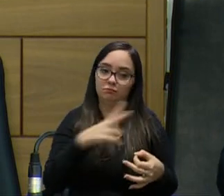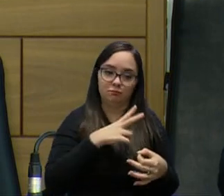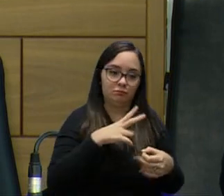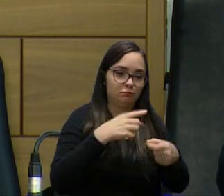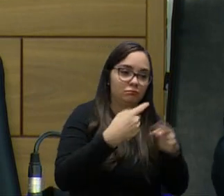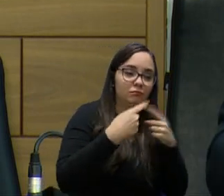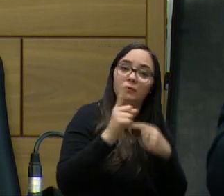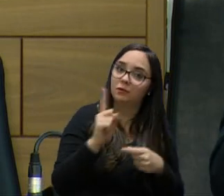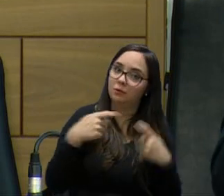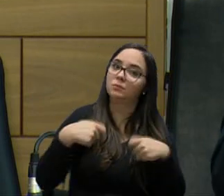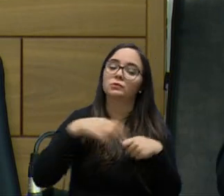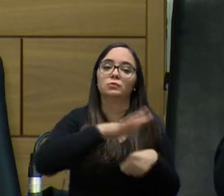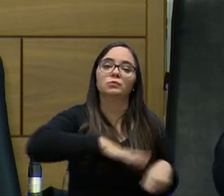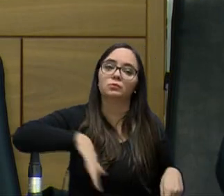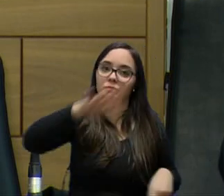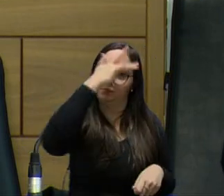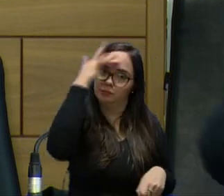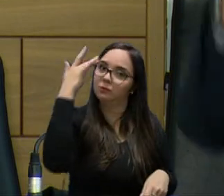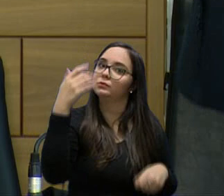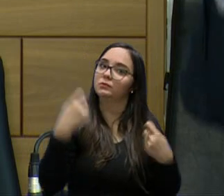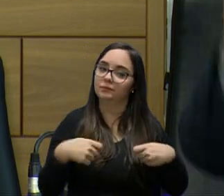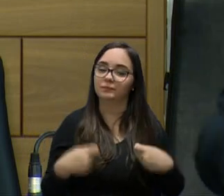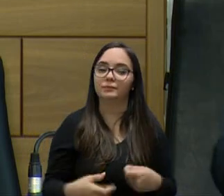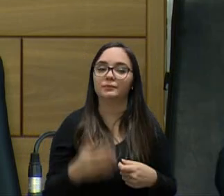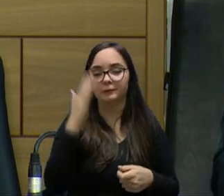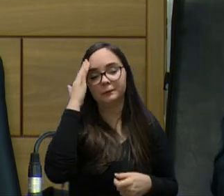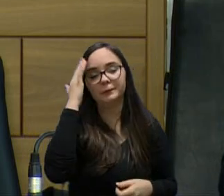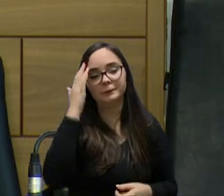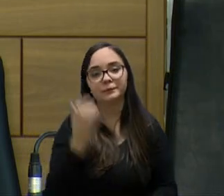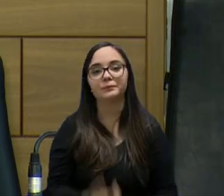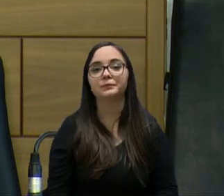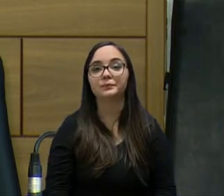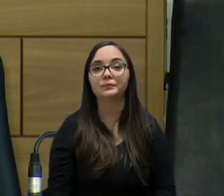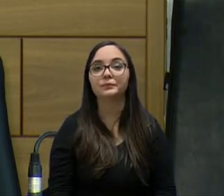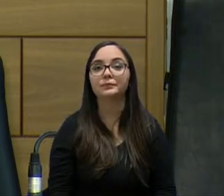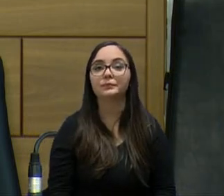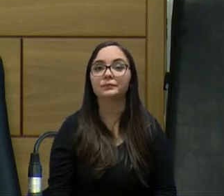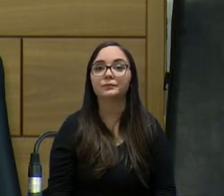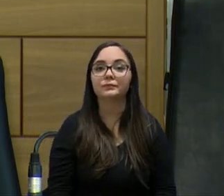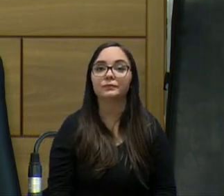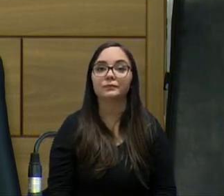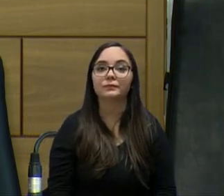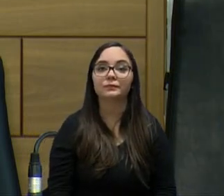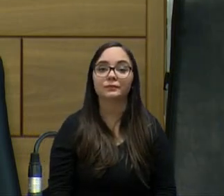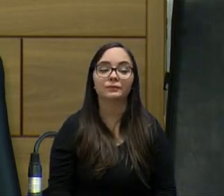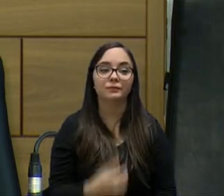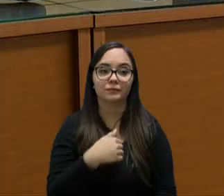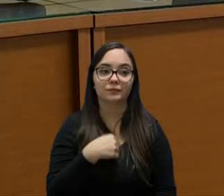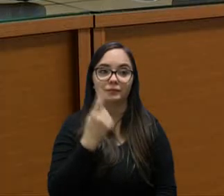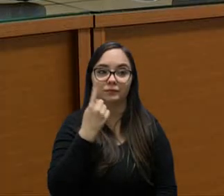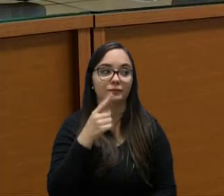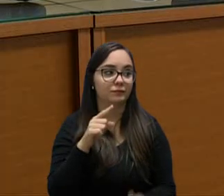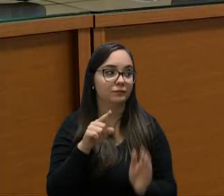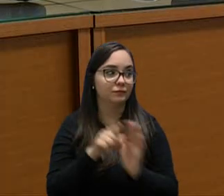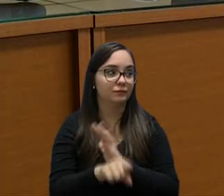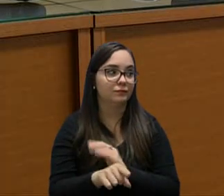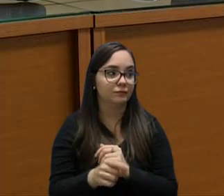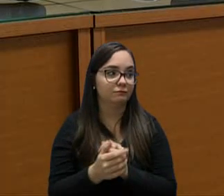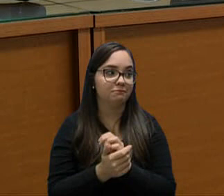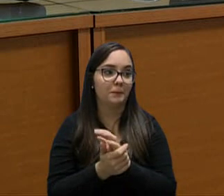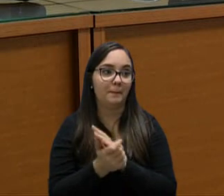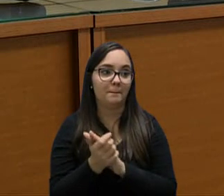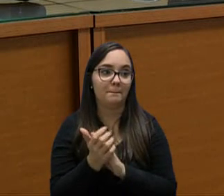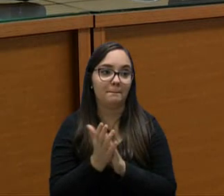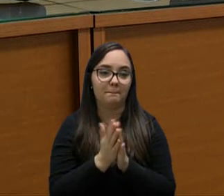privada de forma é a ser discutido com a população maria tá aberto para você eu tenho uma questão muito rápida